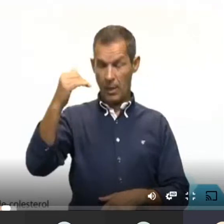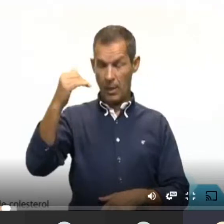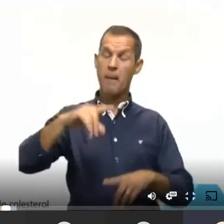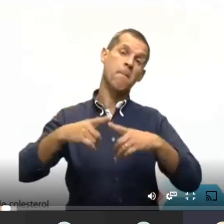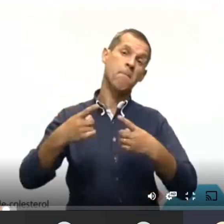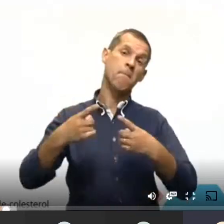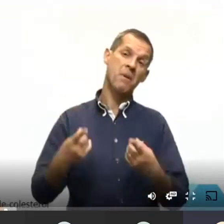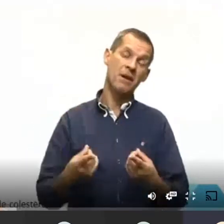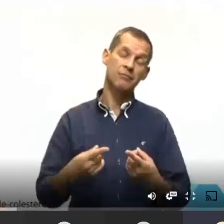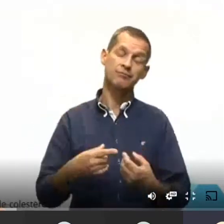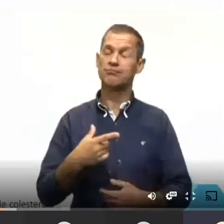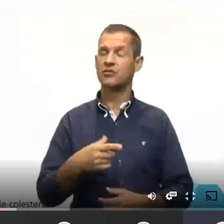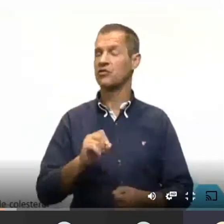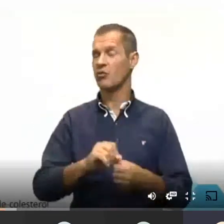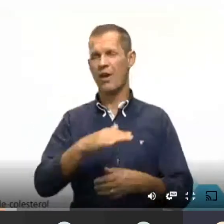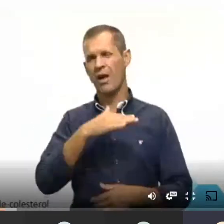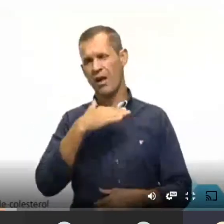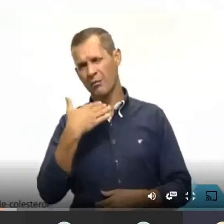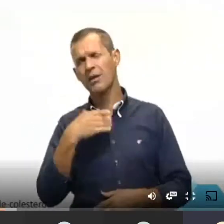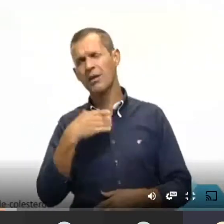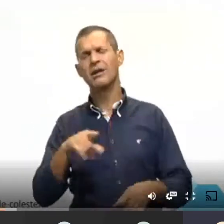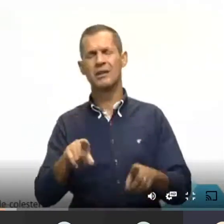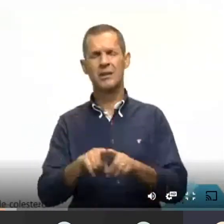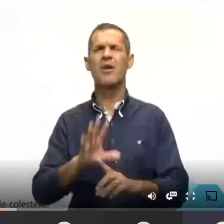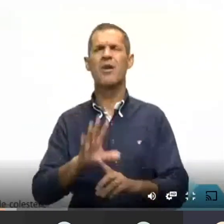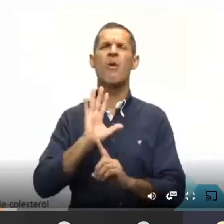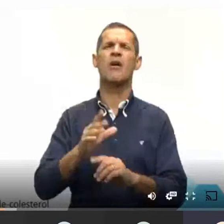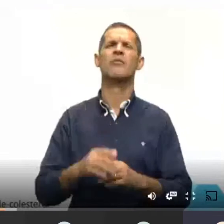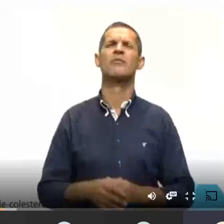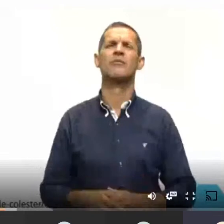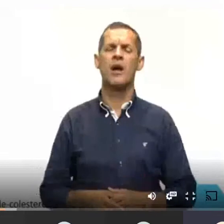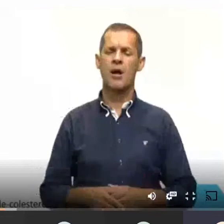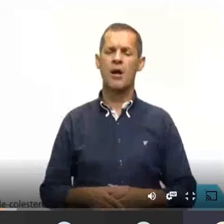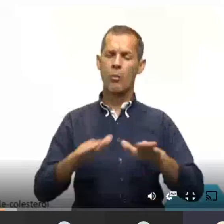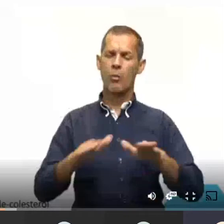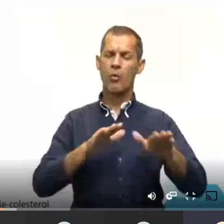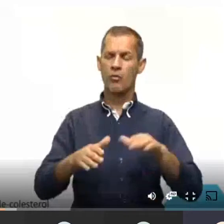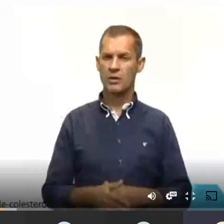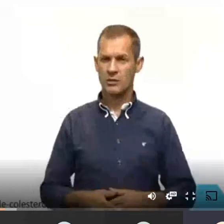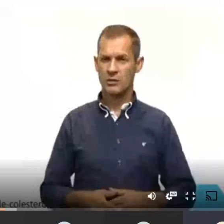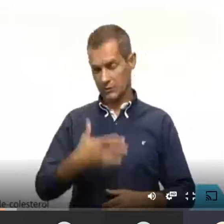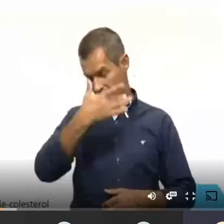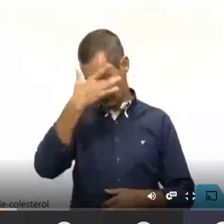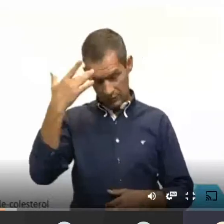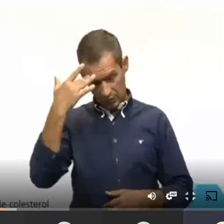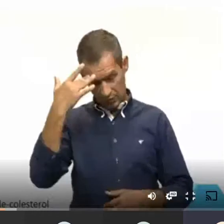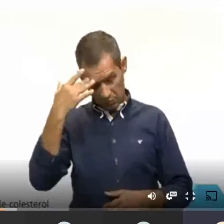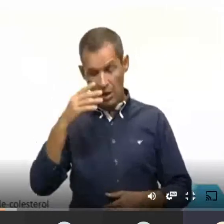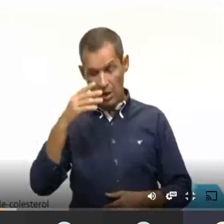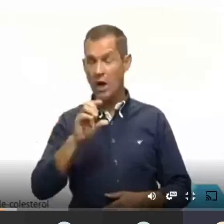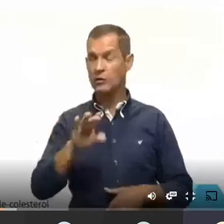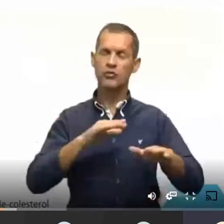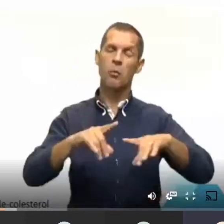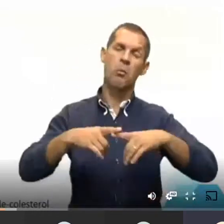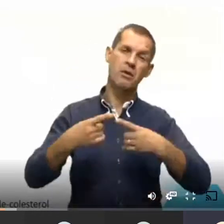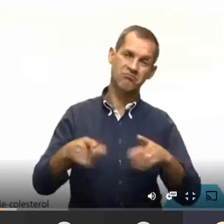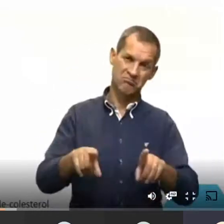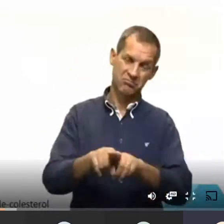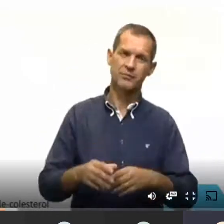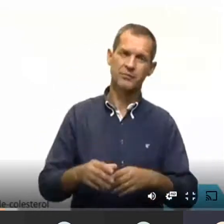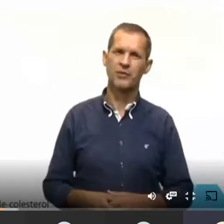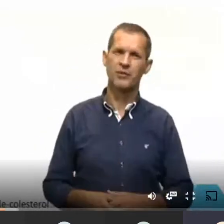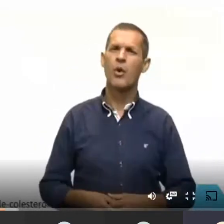cânceres, tá? se não leva a óbito, ele vai afetar a mobilidade dos atingidos. Não só a mobilidade,